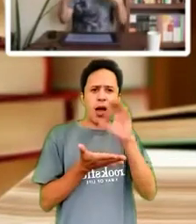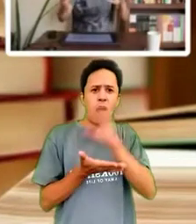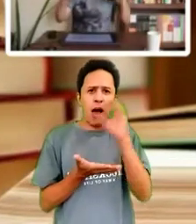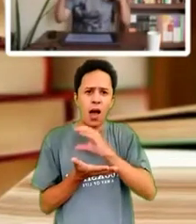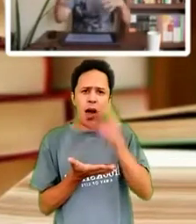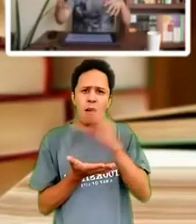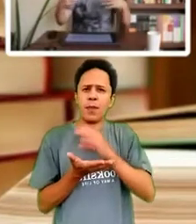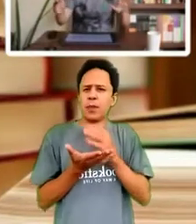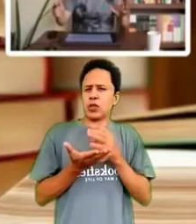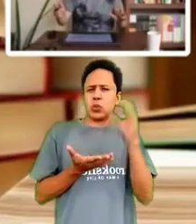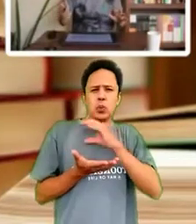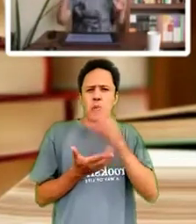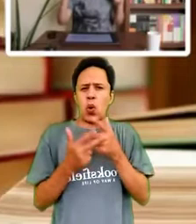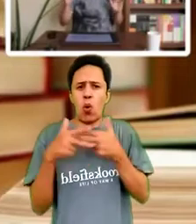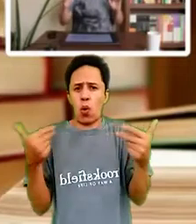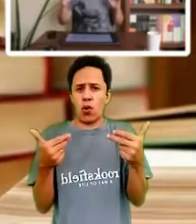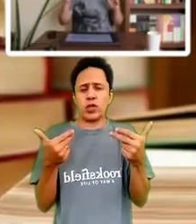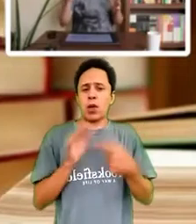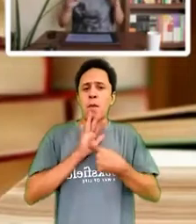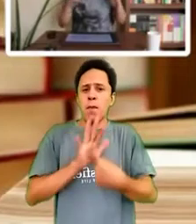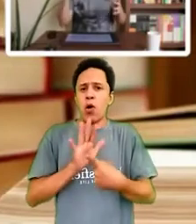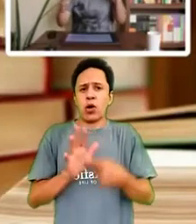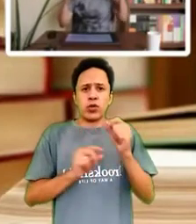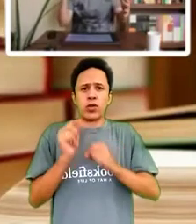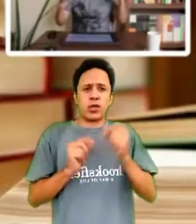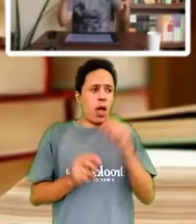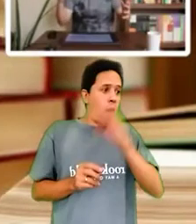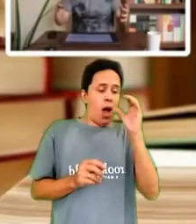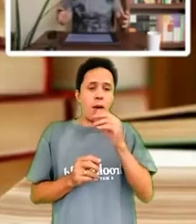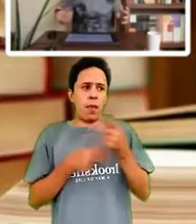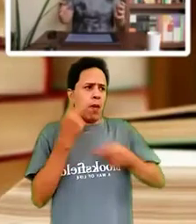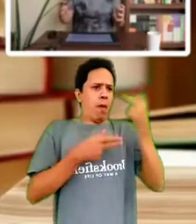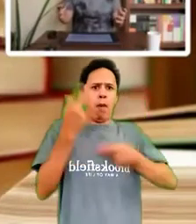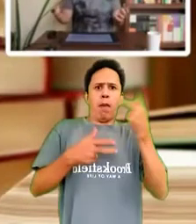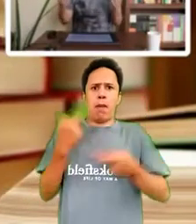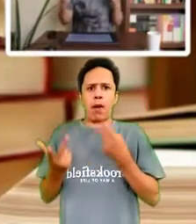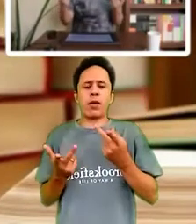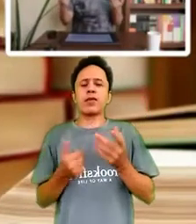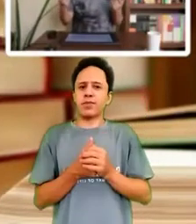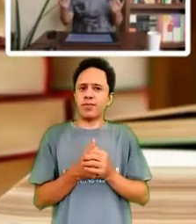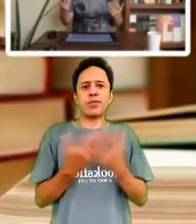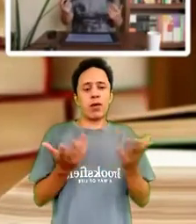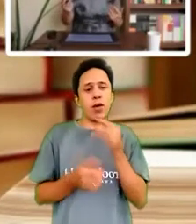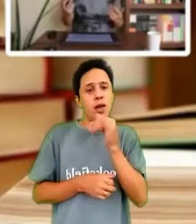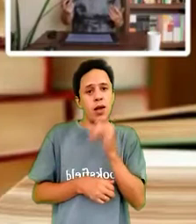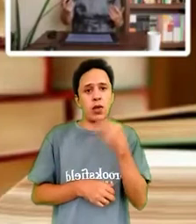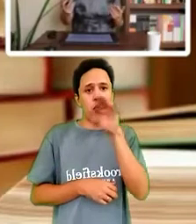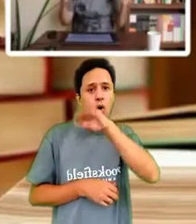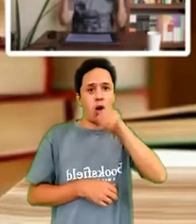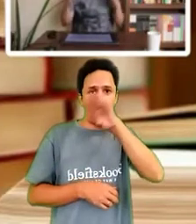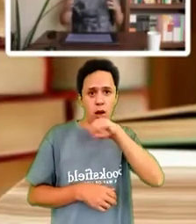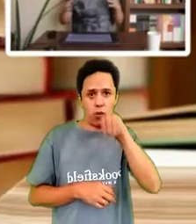maneira rápida, dinâmica demais, coisa que assim demonstra a velocidade da fala. Tudo isso é marca do relato